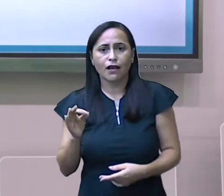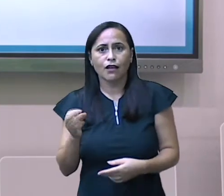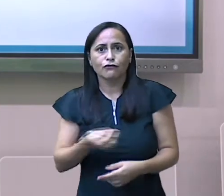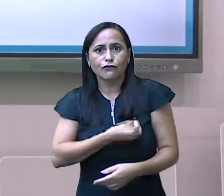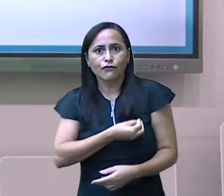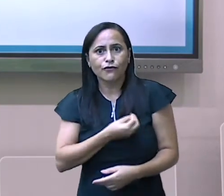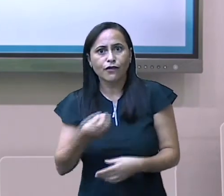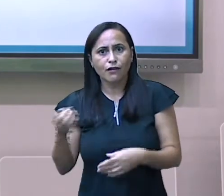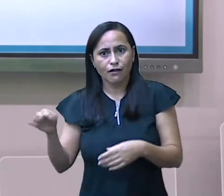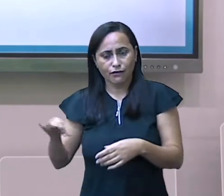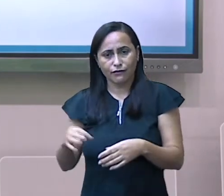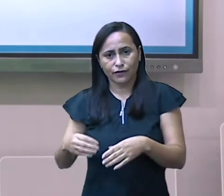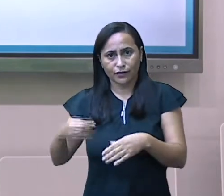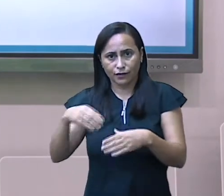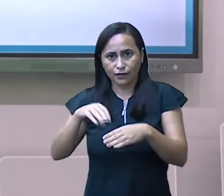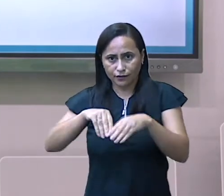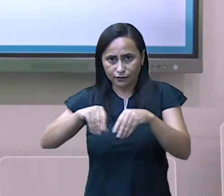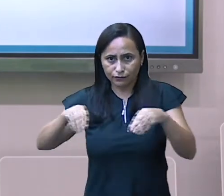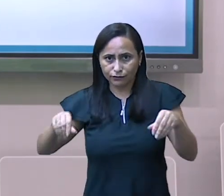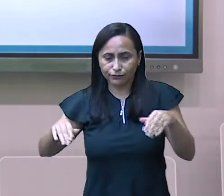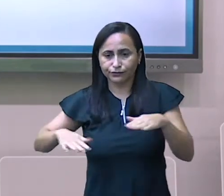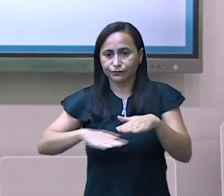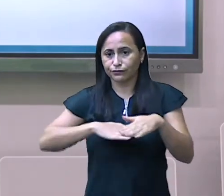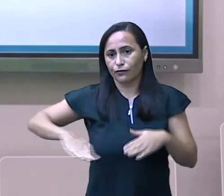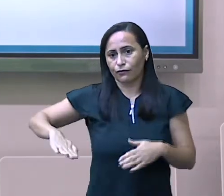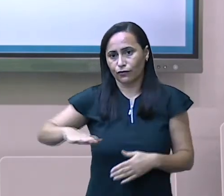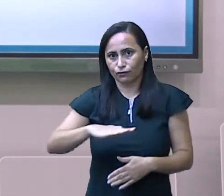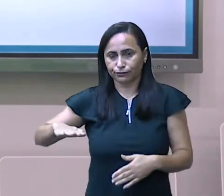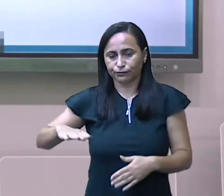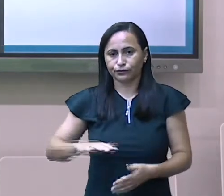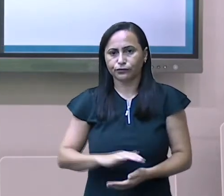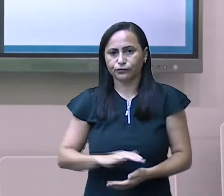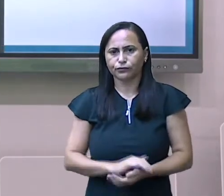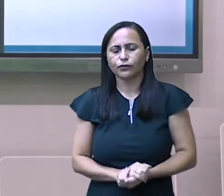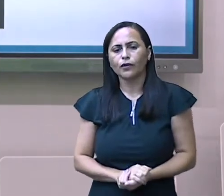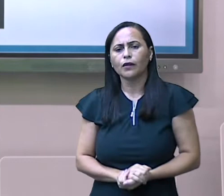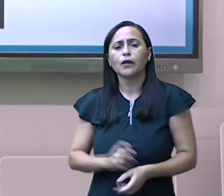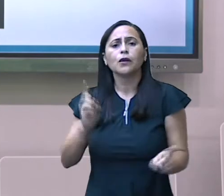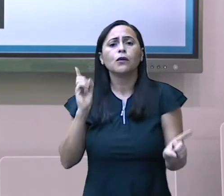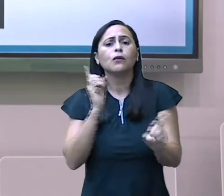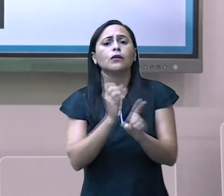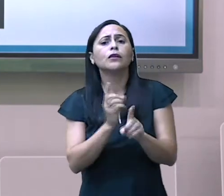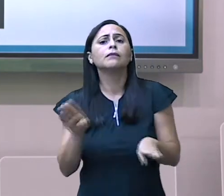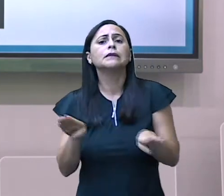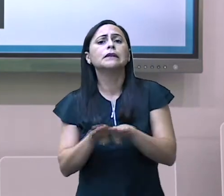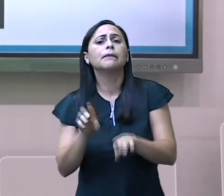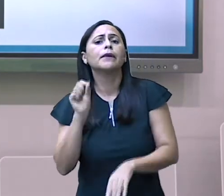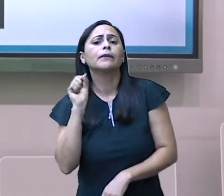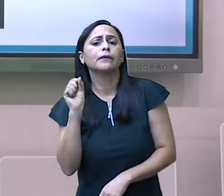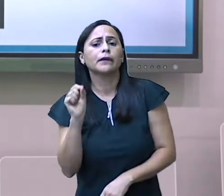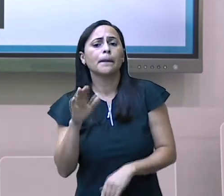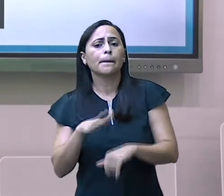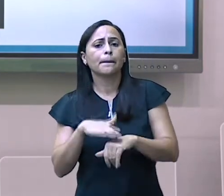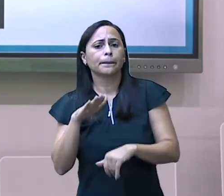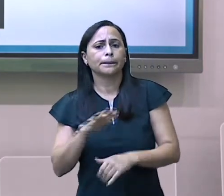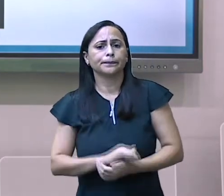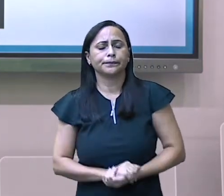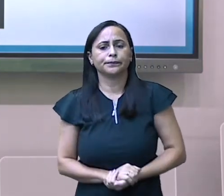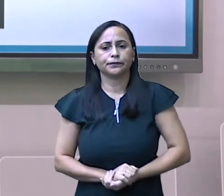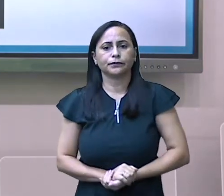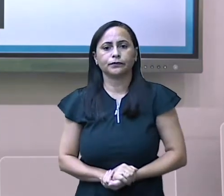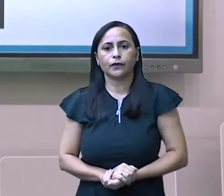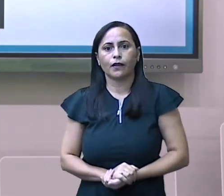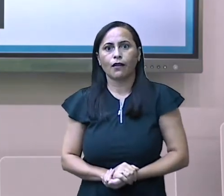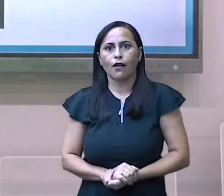são matéria orgânica. O que mais que nós encontramos nos solos? Olha lá o que eu falei,